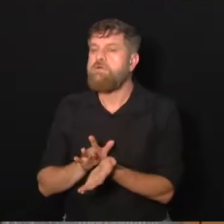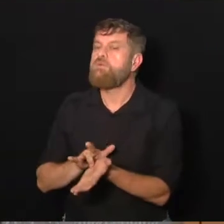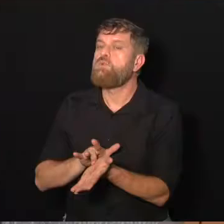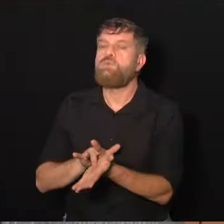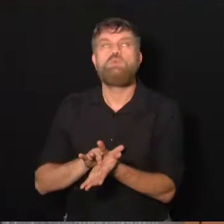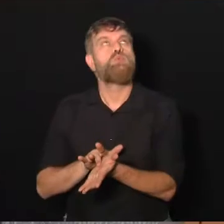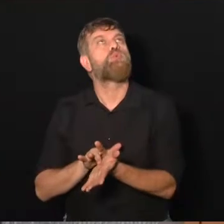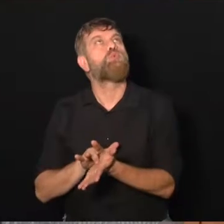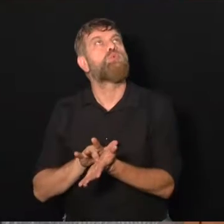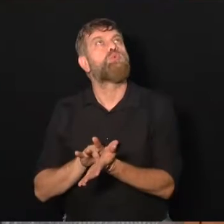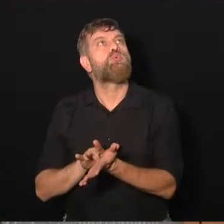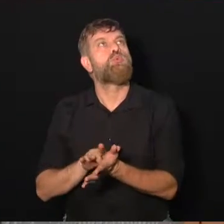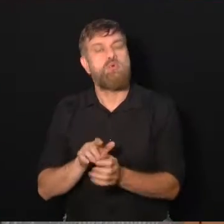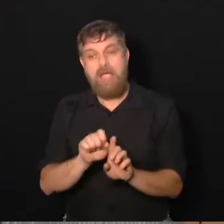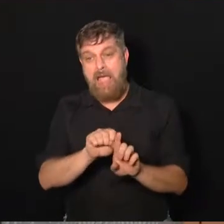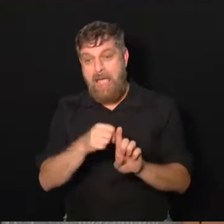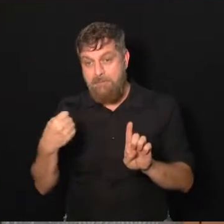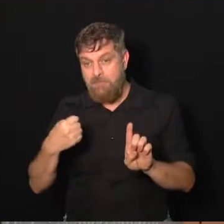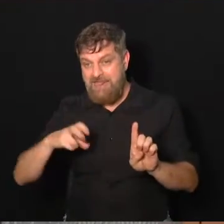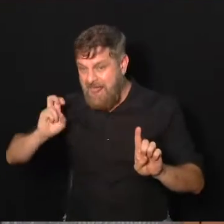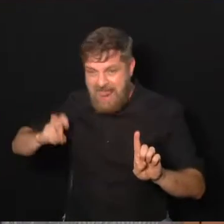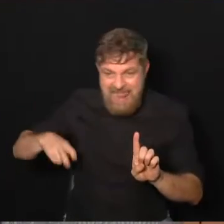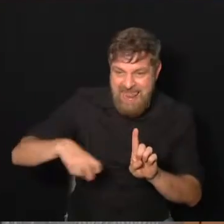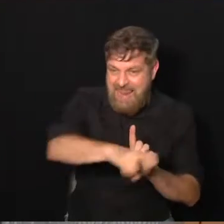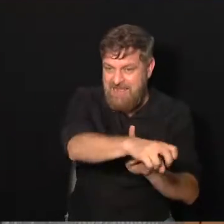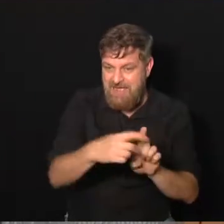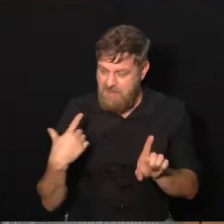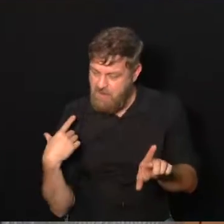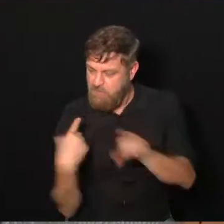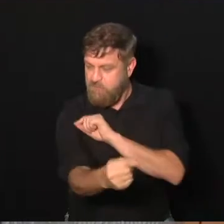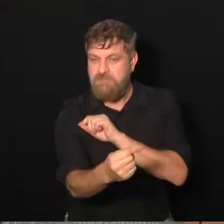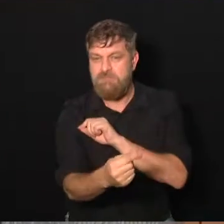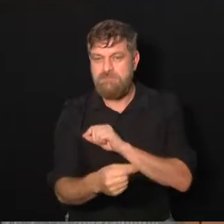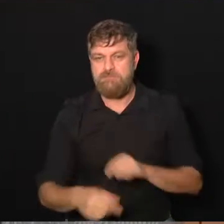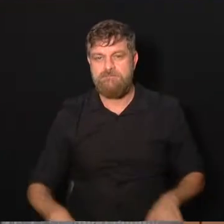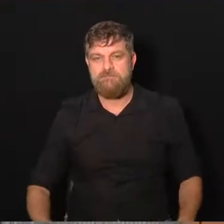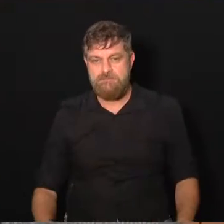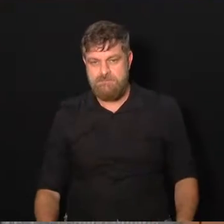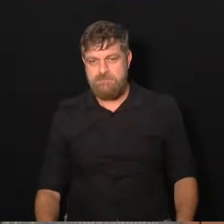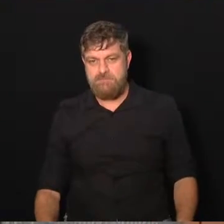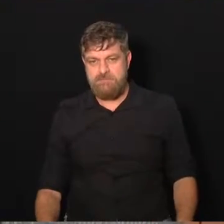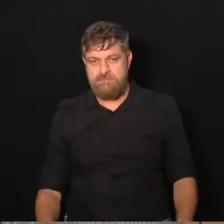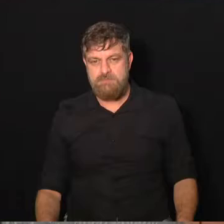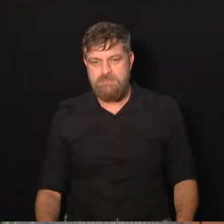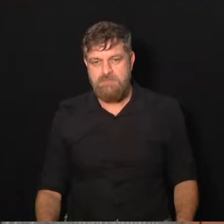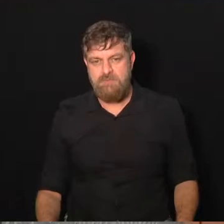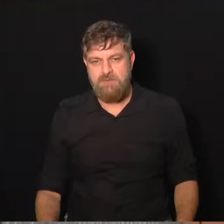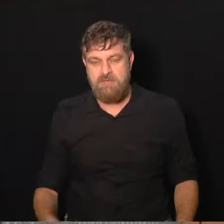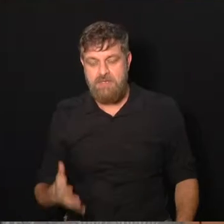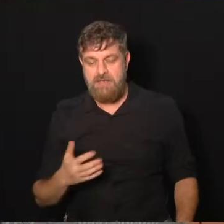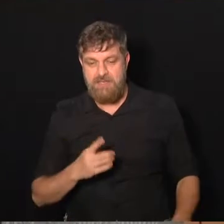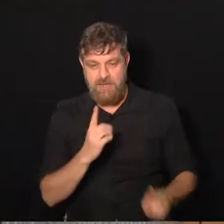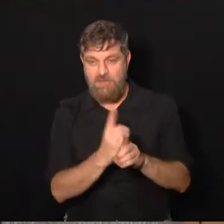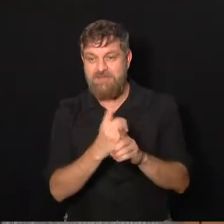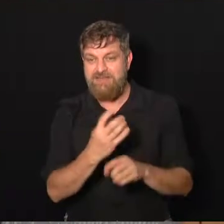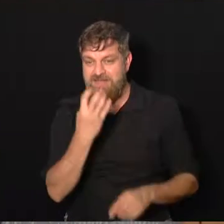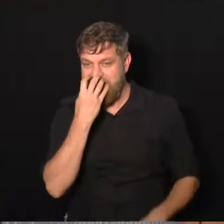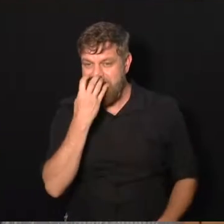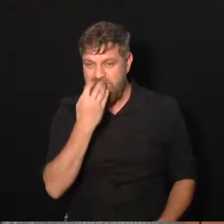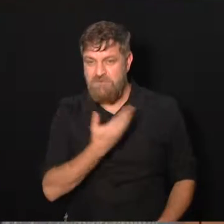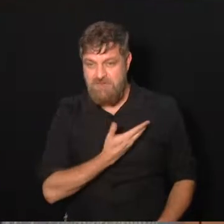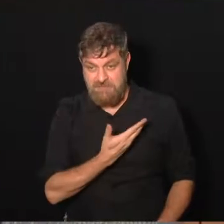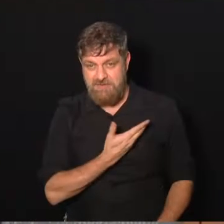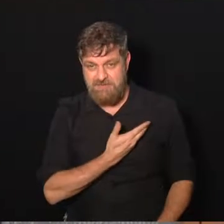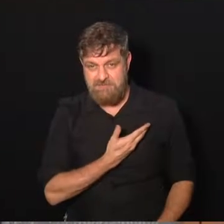sabe. Quando você abriu a porta, ela sai como um raio e vai lá em frente ao outro apartamento. Então, eles têm uma